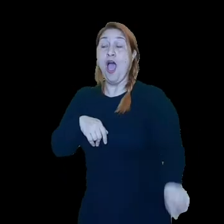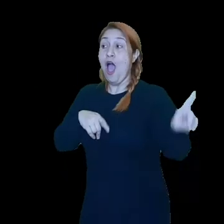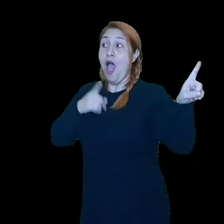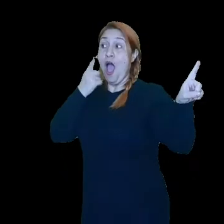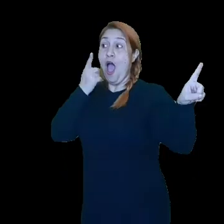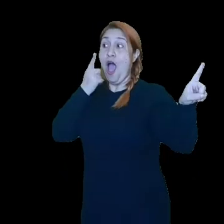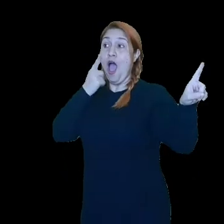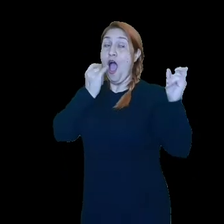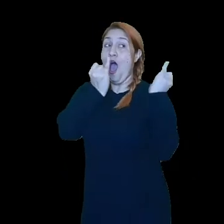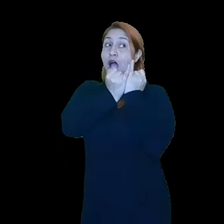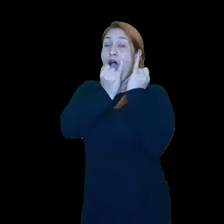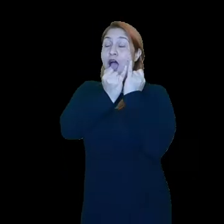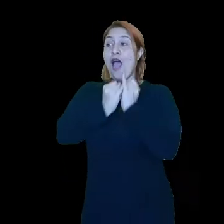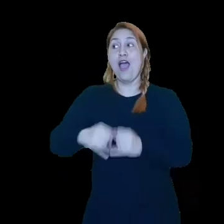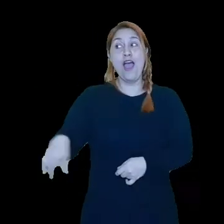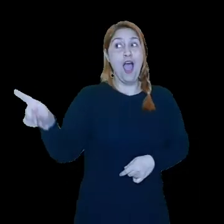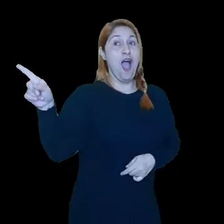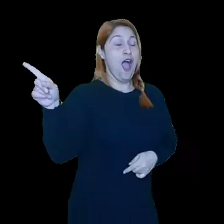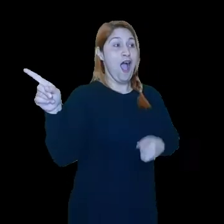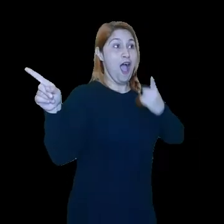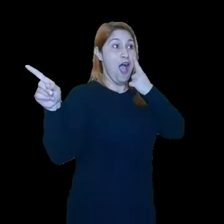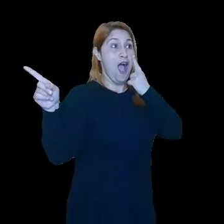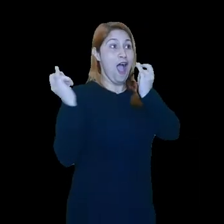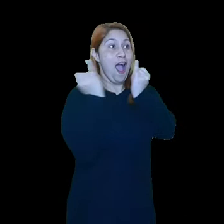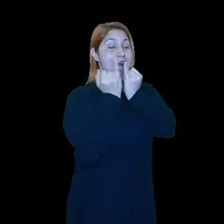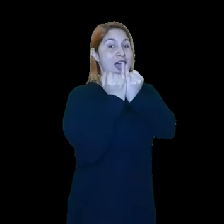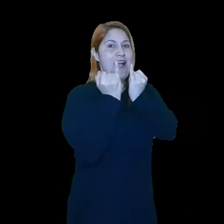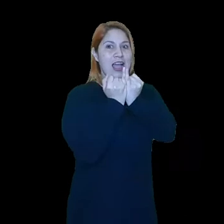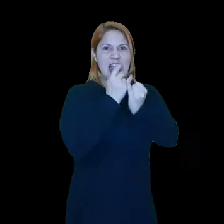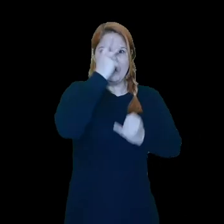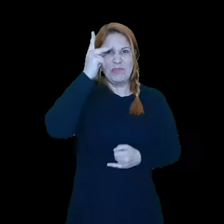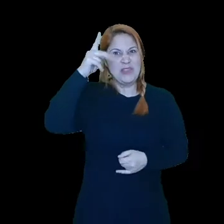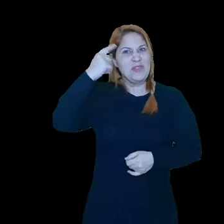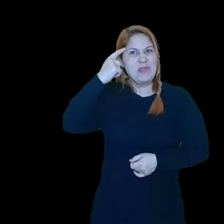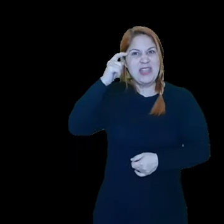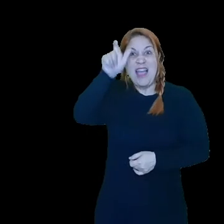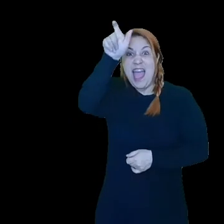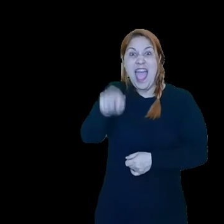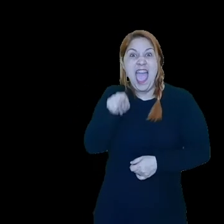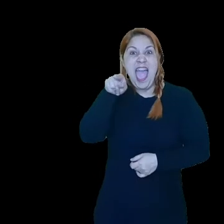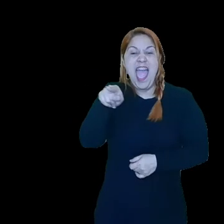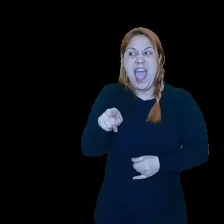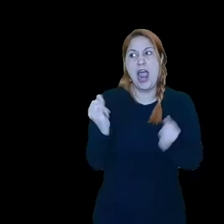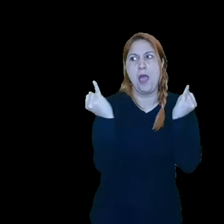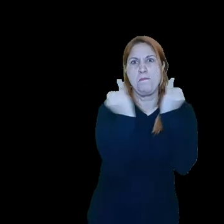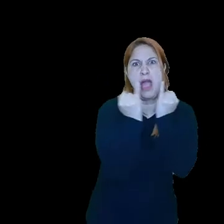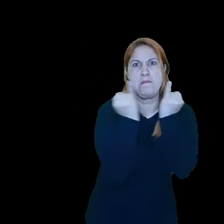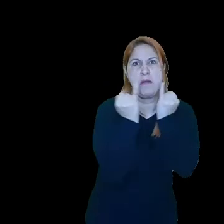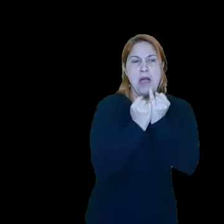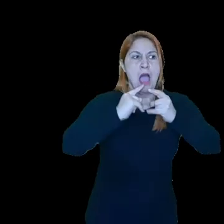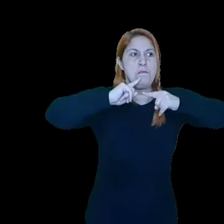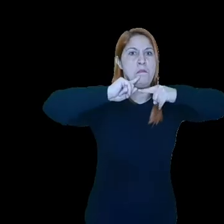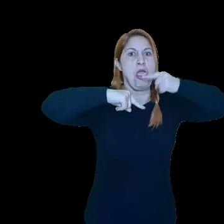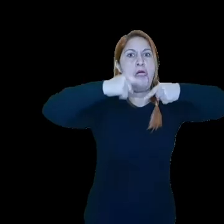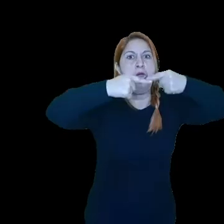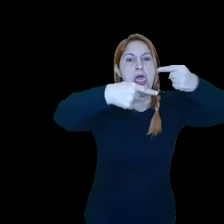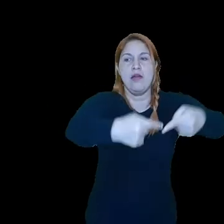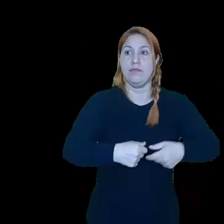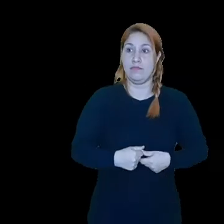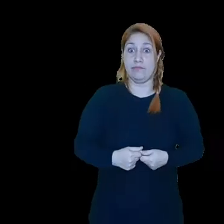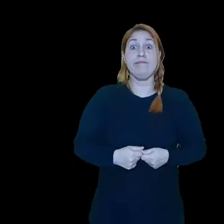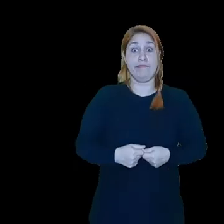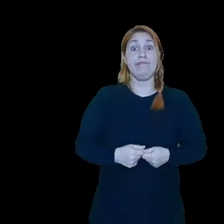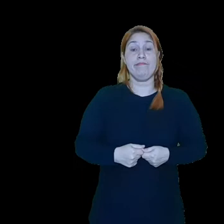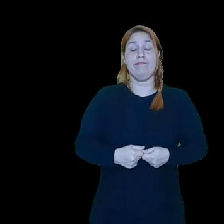trás, linguaruda e era chamada de moleca fofoqueira. Assim viveu Maria Angula até os